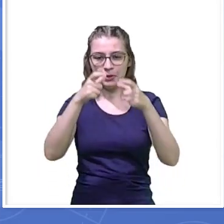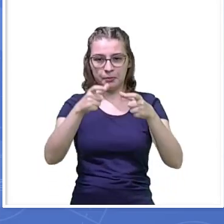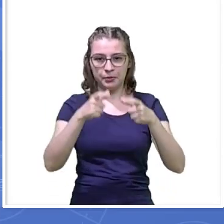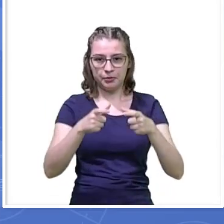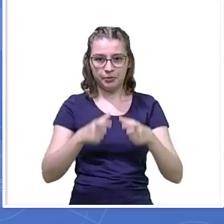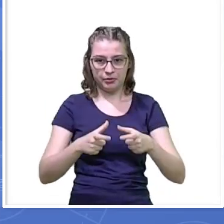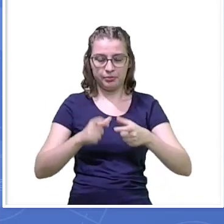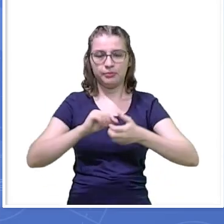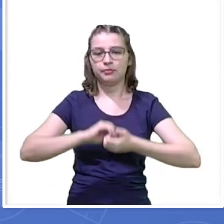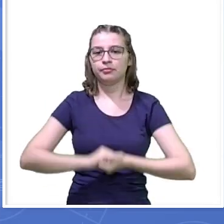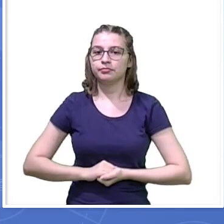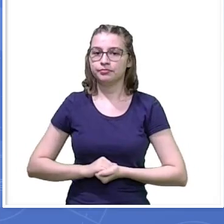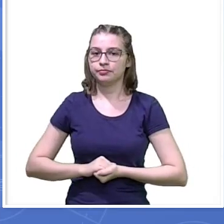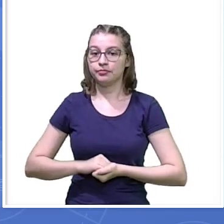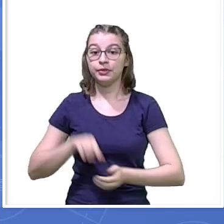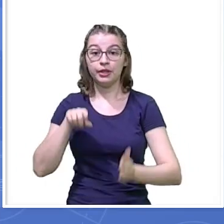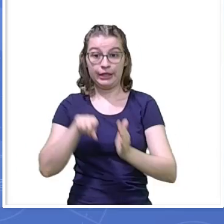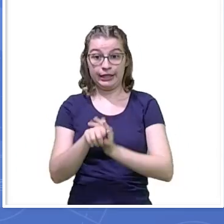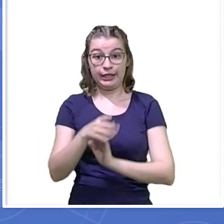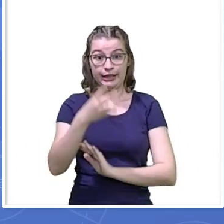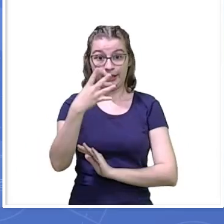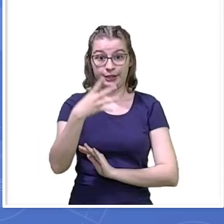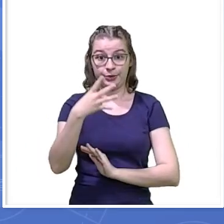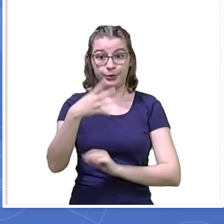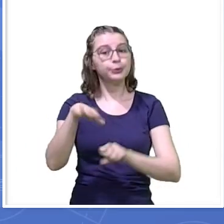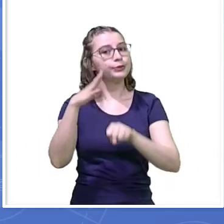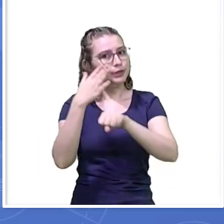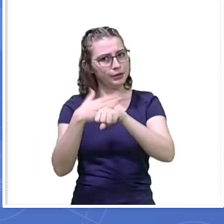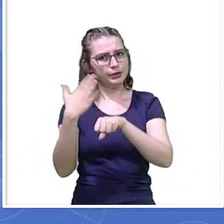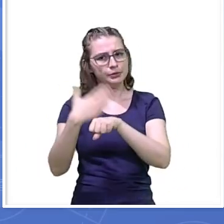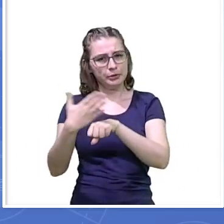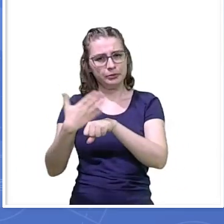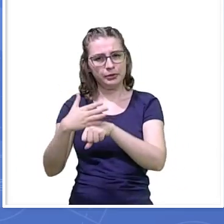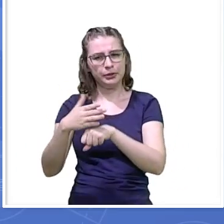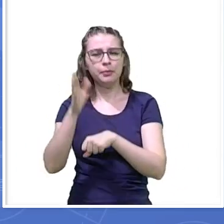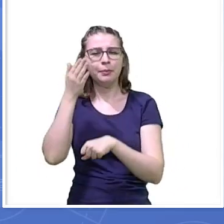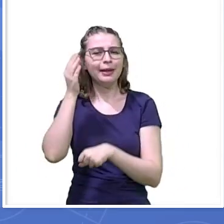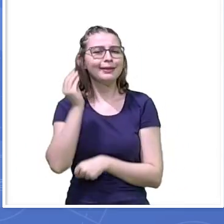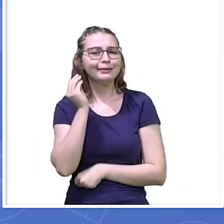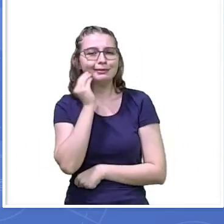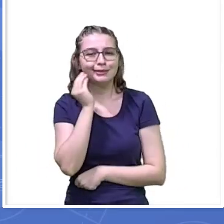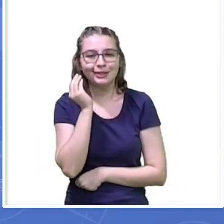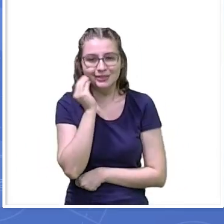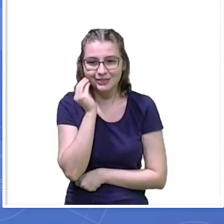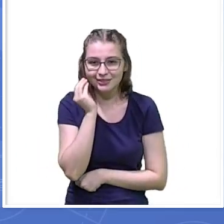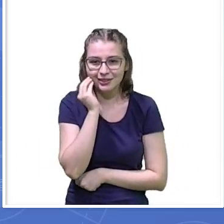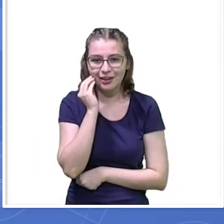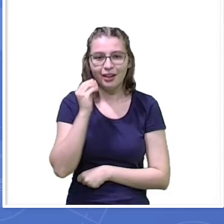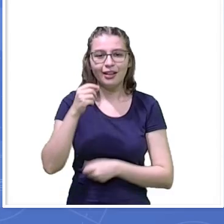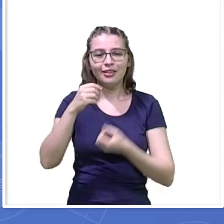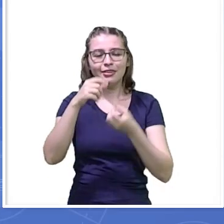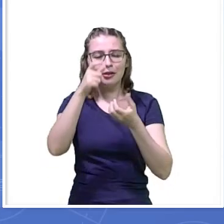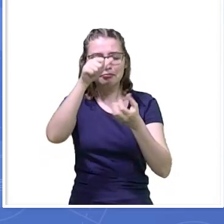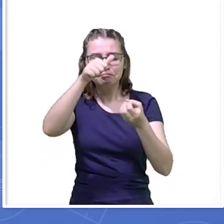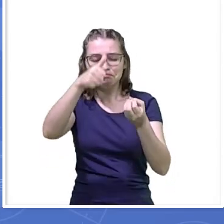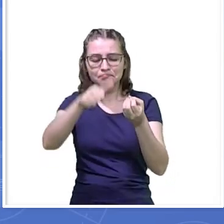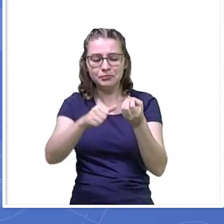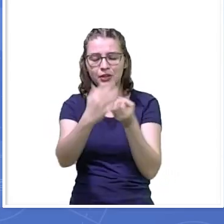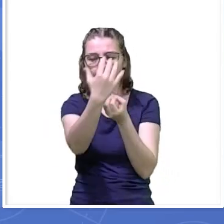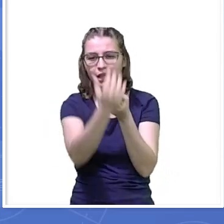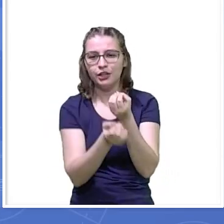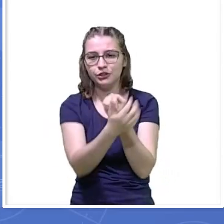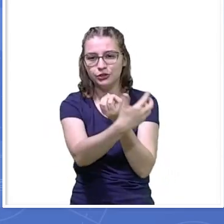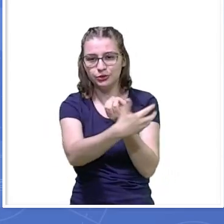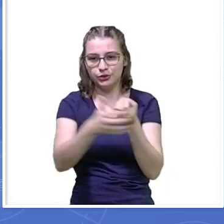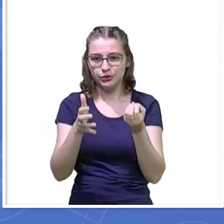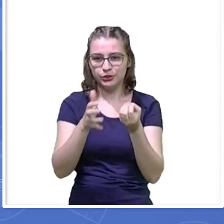quarta questão, a gente tem exatamente essa prática, né, para tentar relacionar latitude e longitude de